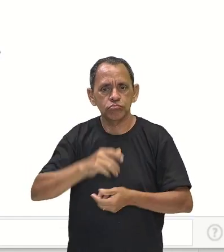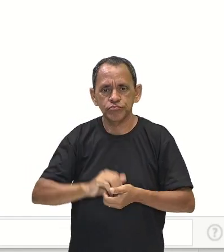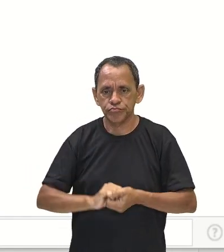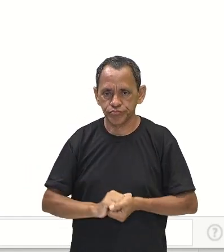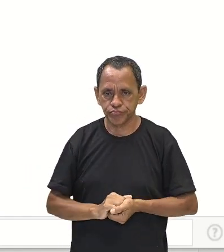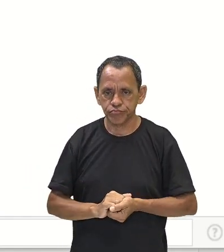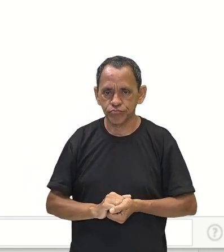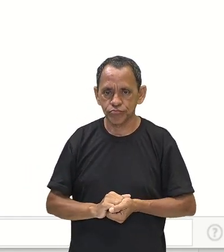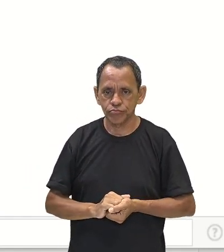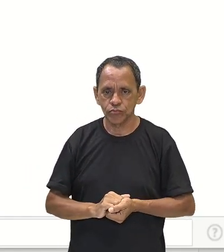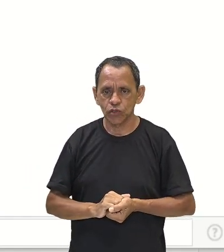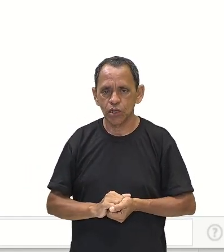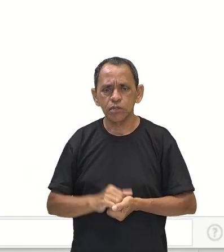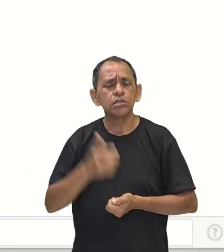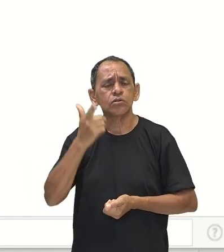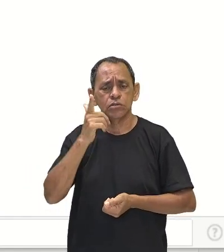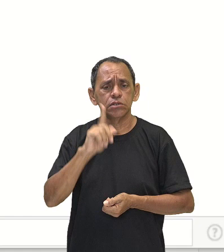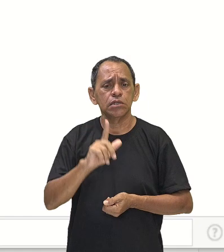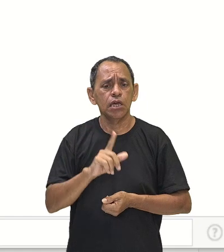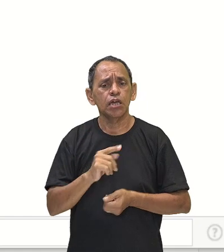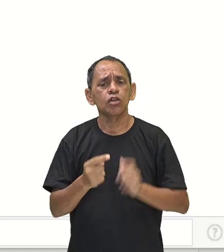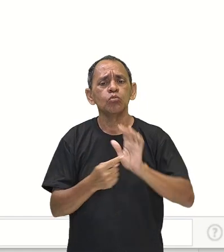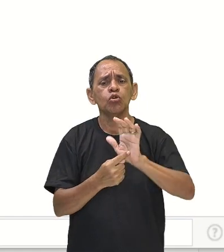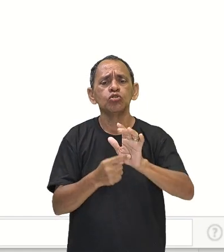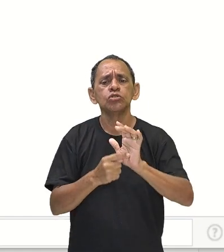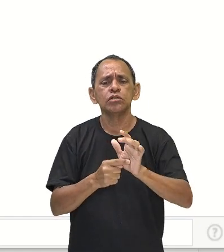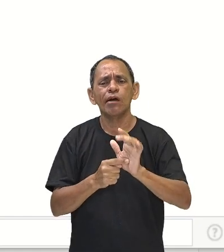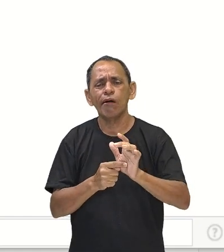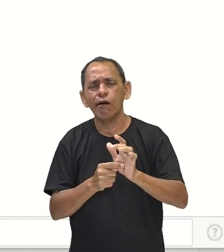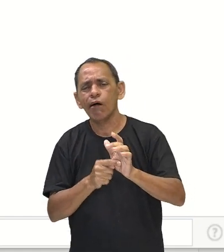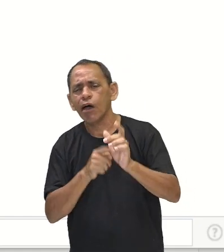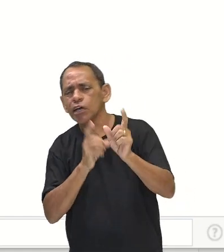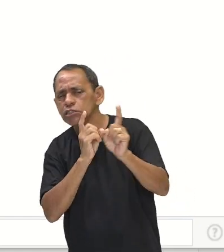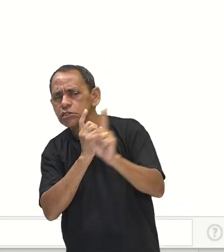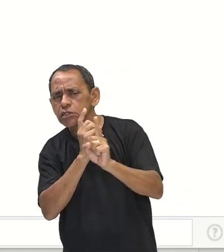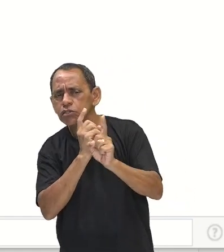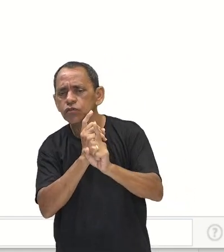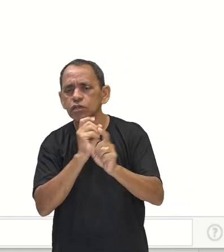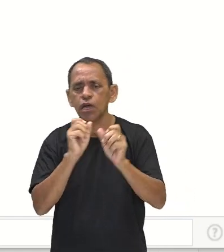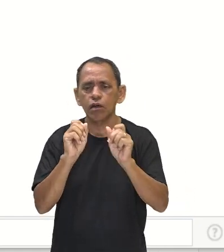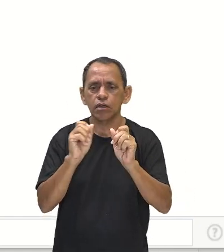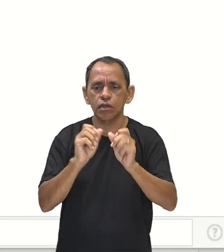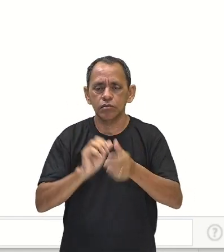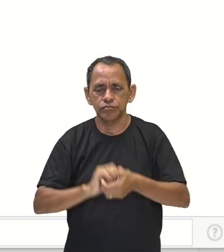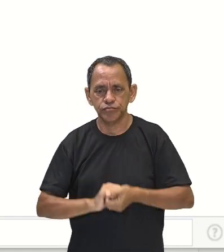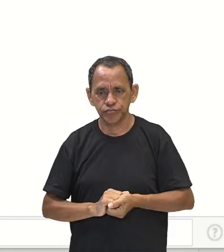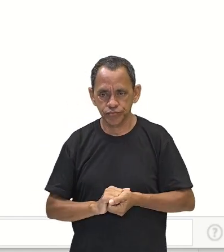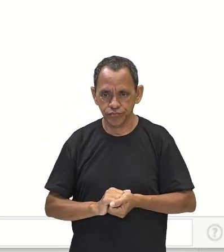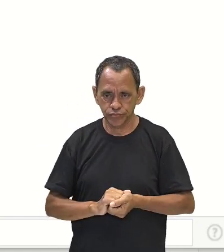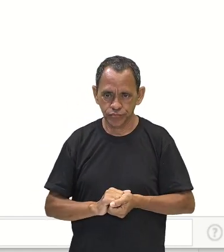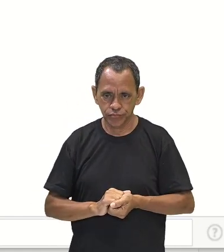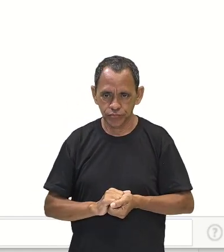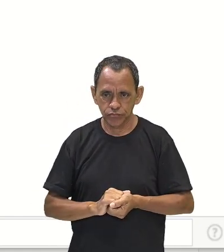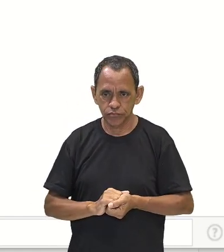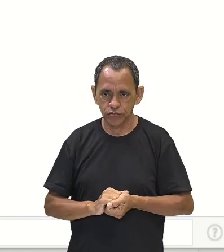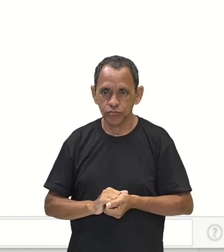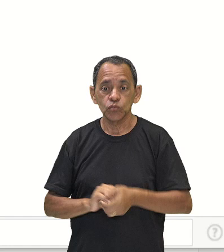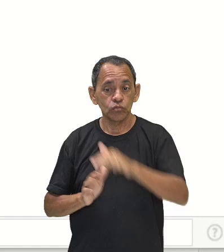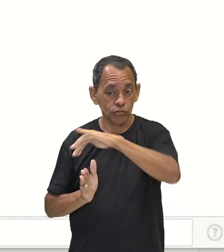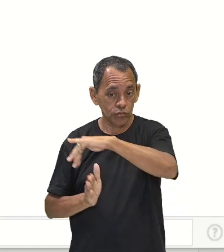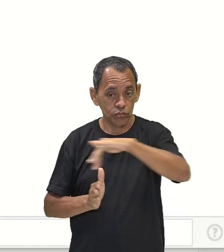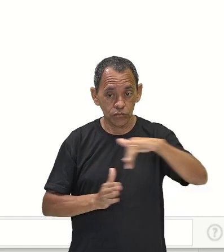Perfeito? Temos mais um poliedro aqui para